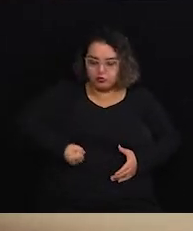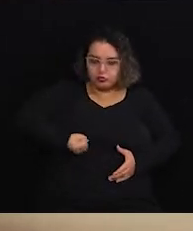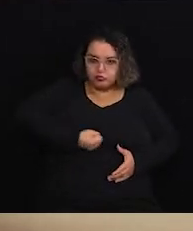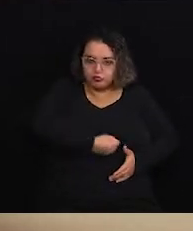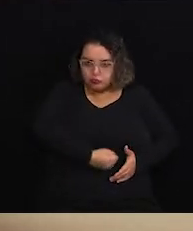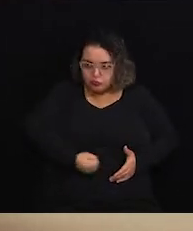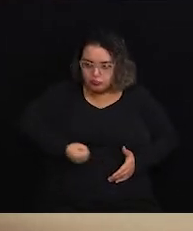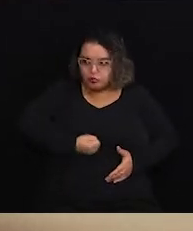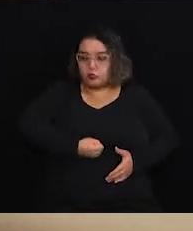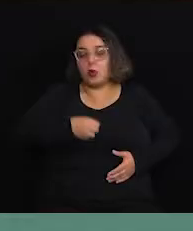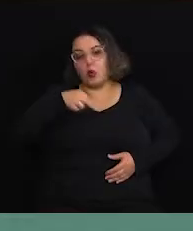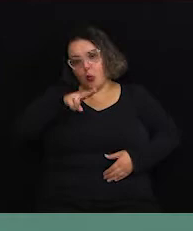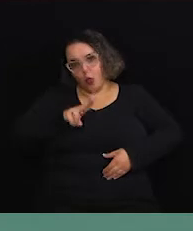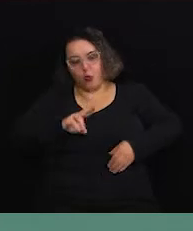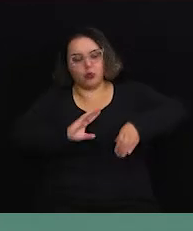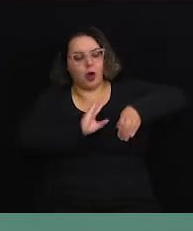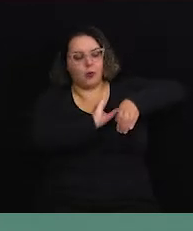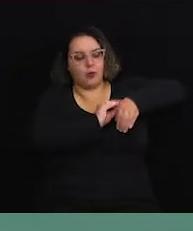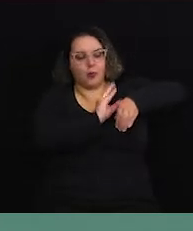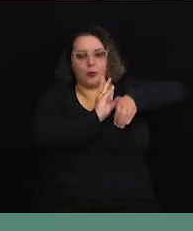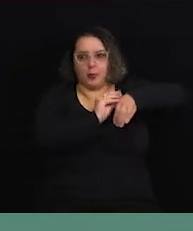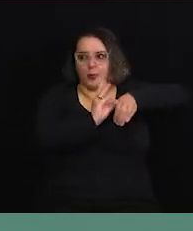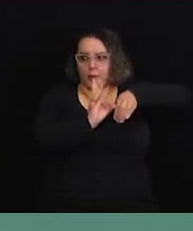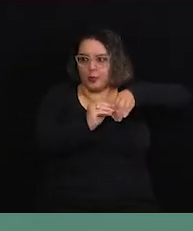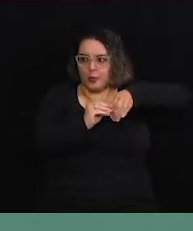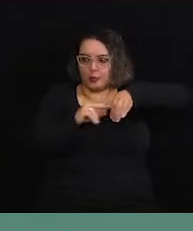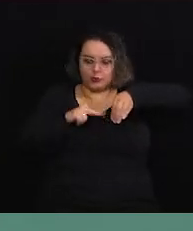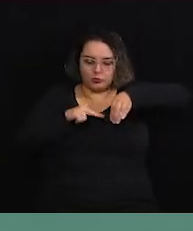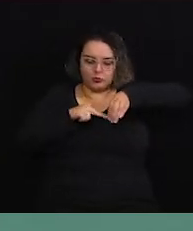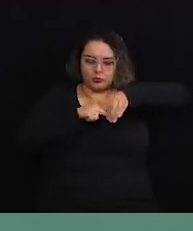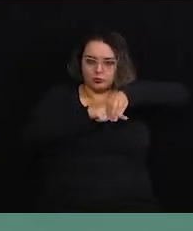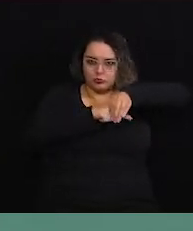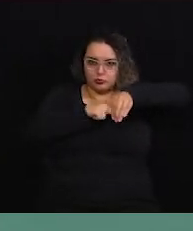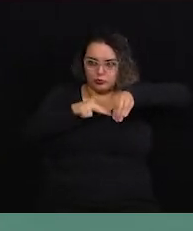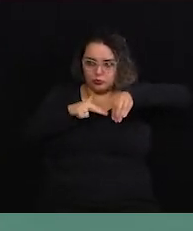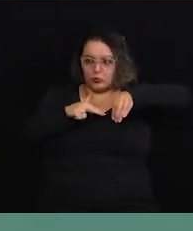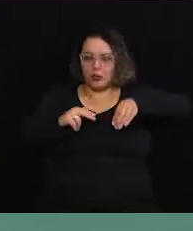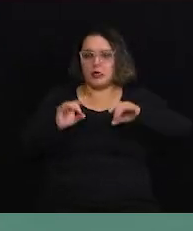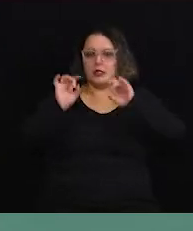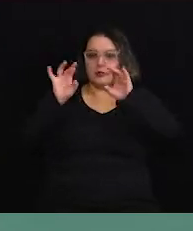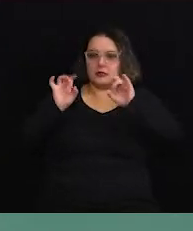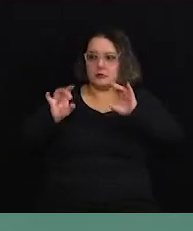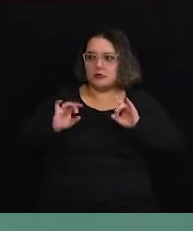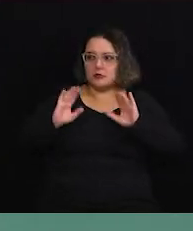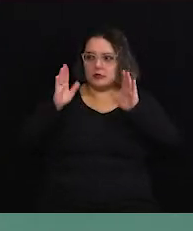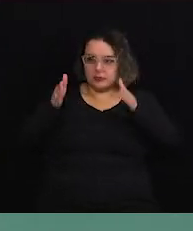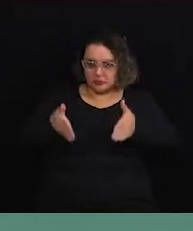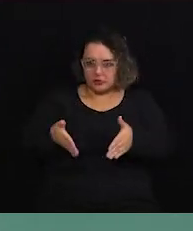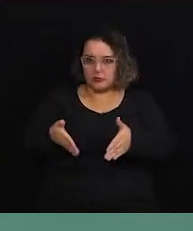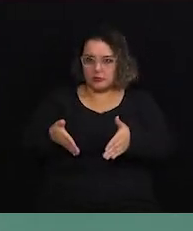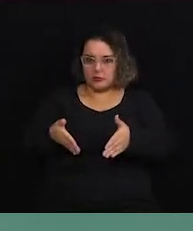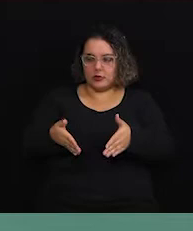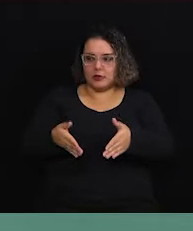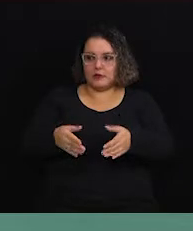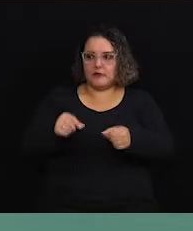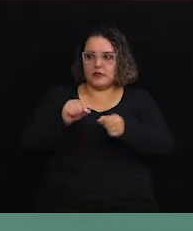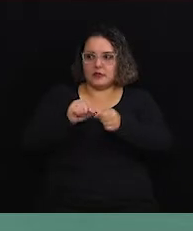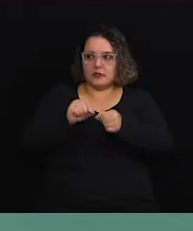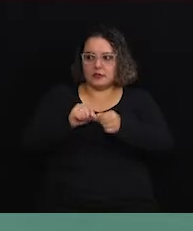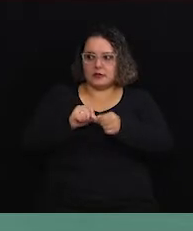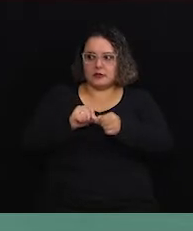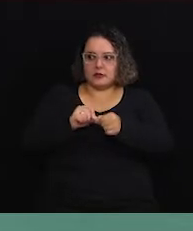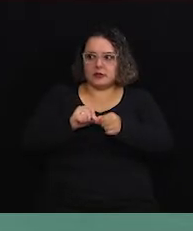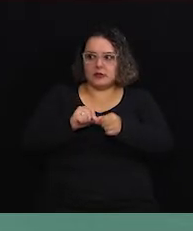ressonância nuclear magnética, ou um ultrassom específico para a visualização da endometriose, um ultrassom transvaginal